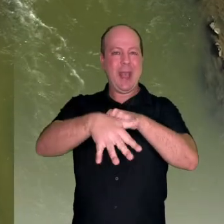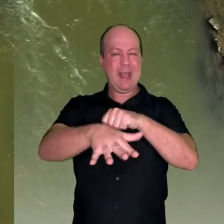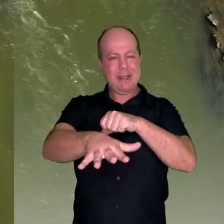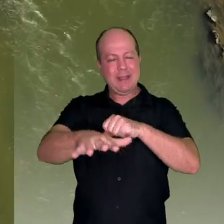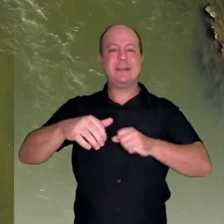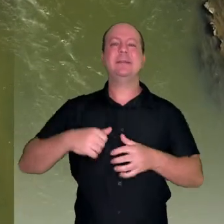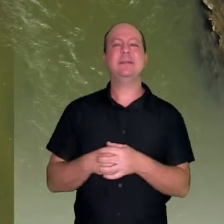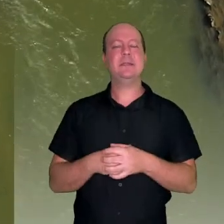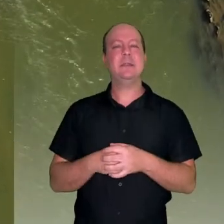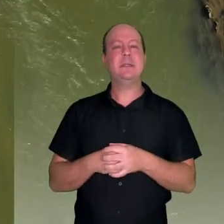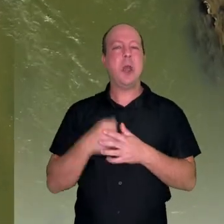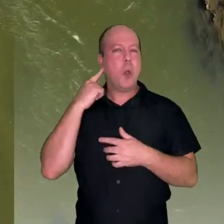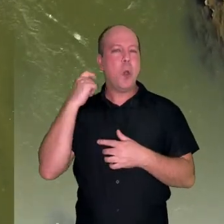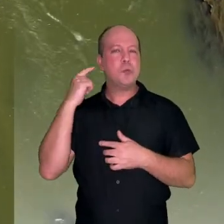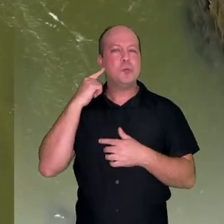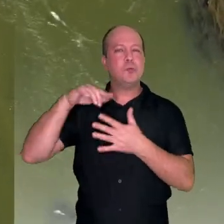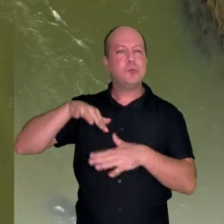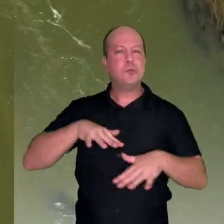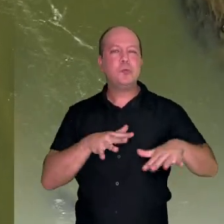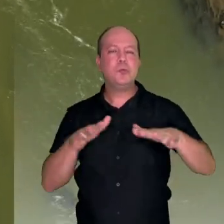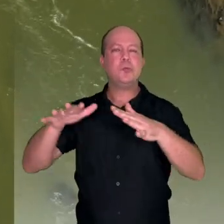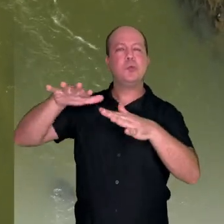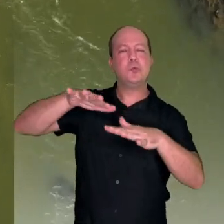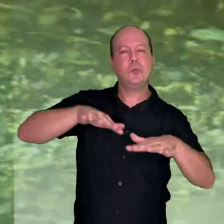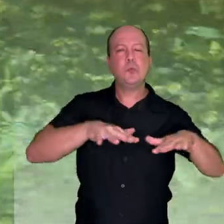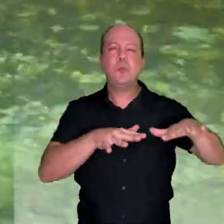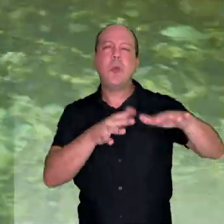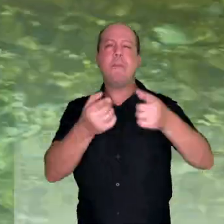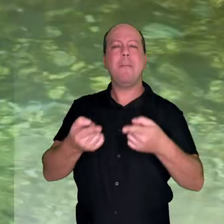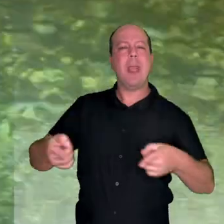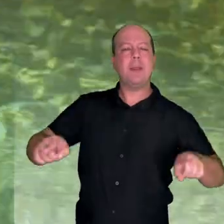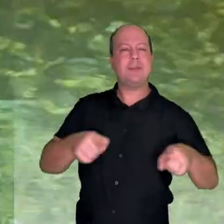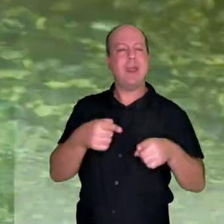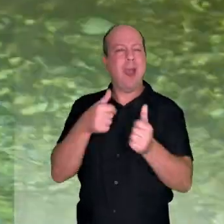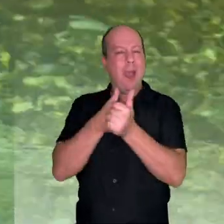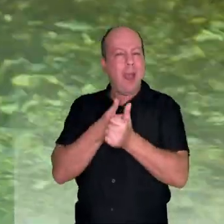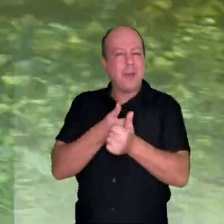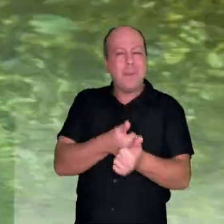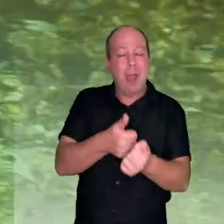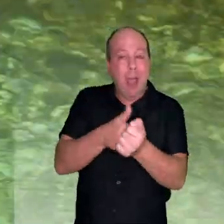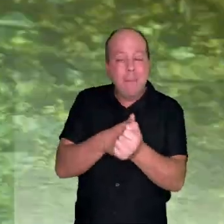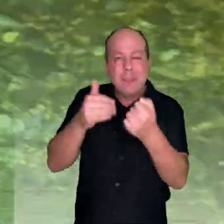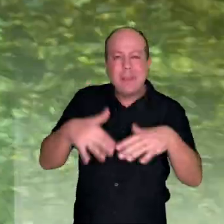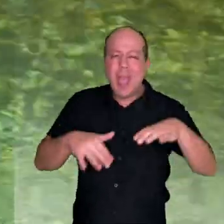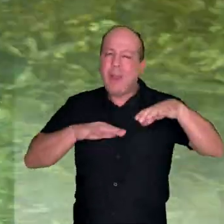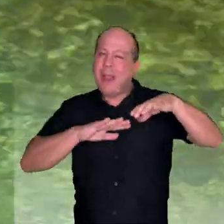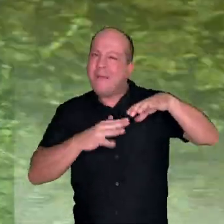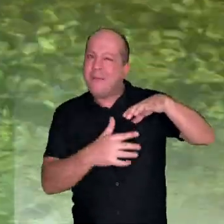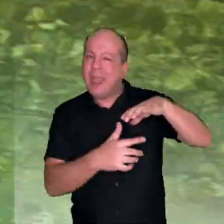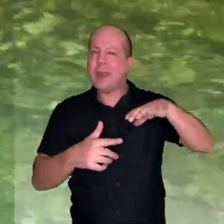Iporanga. Que sons revelariam as suas águas? Que melodia poderia acompanhar os mistérios de